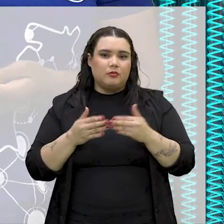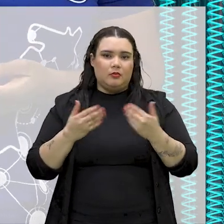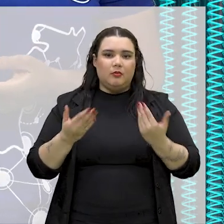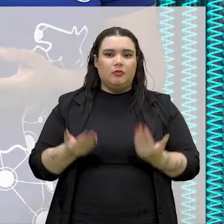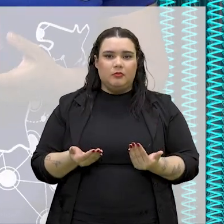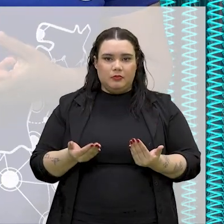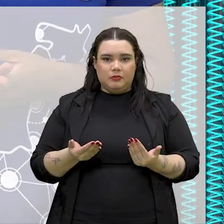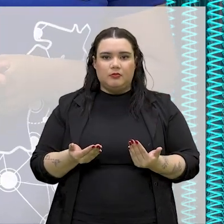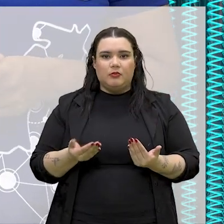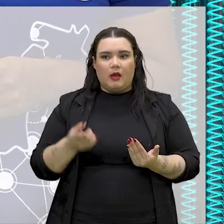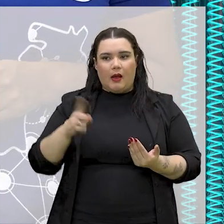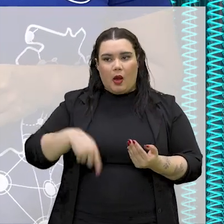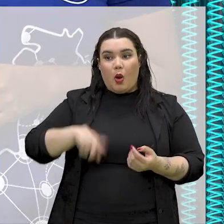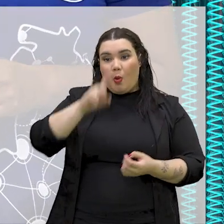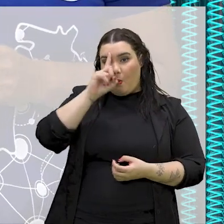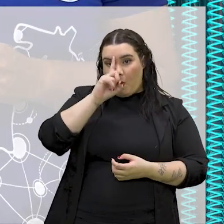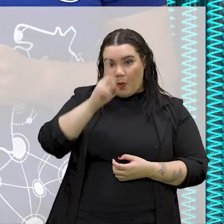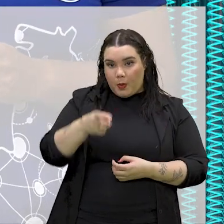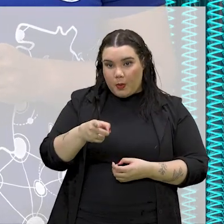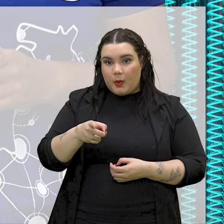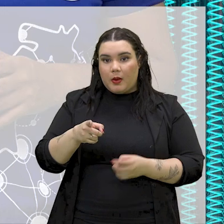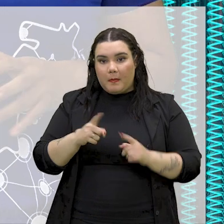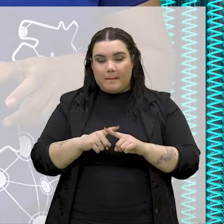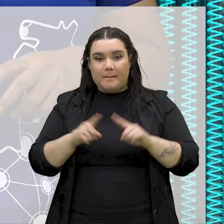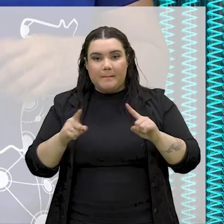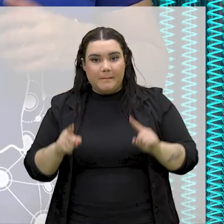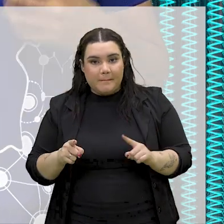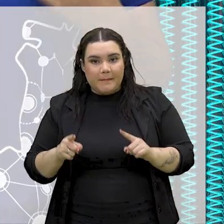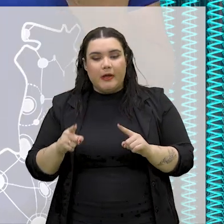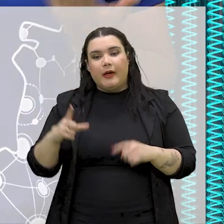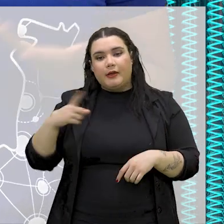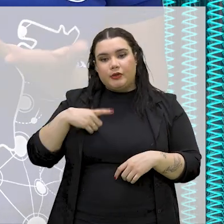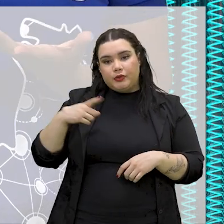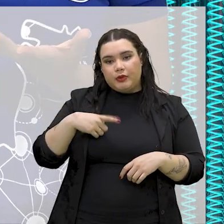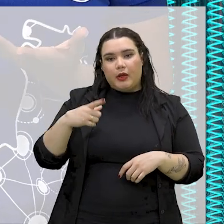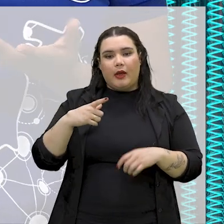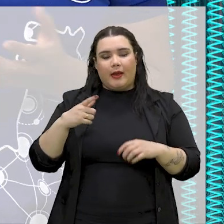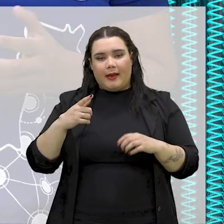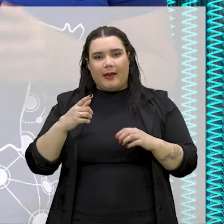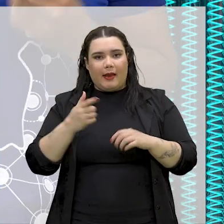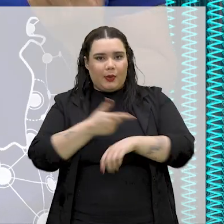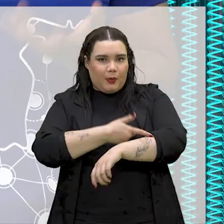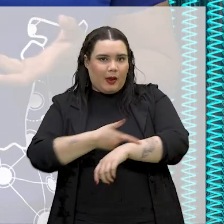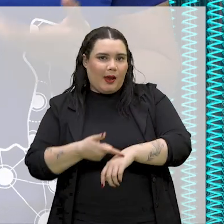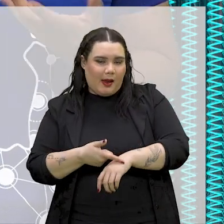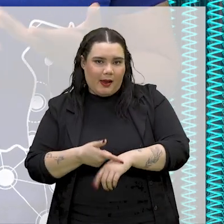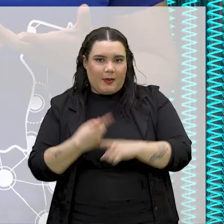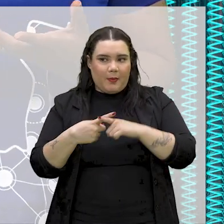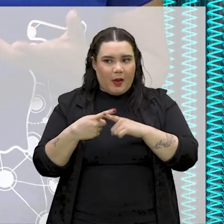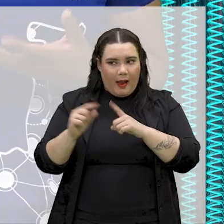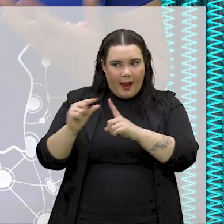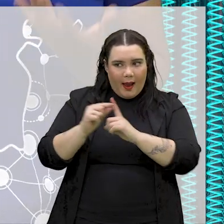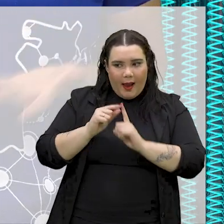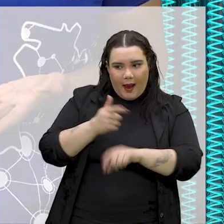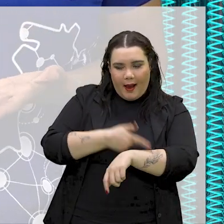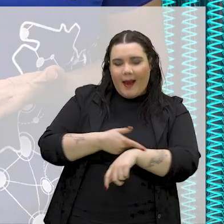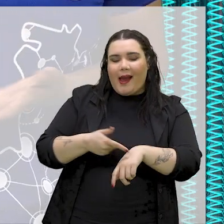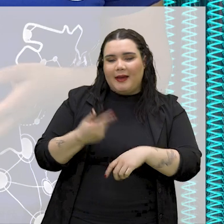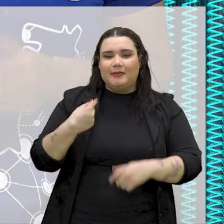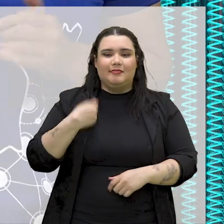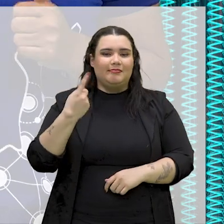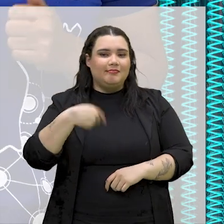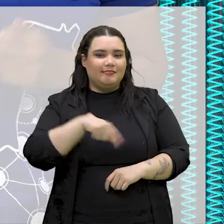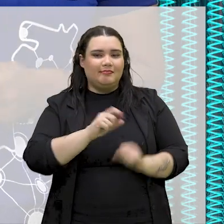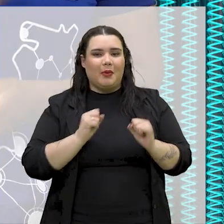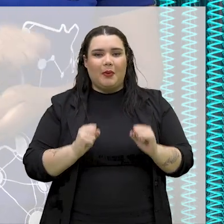uma ordem aqui, né, a gente vai fazer, né, mais feliz, ok? Porque mudou assim o tom que você falou com a